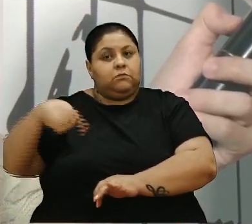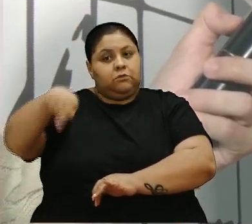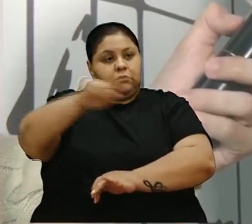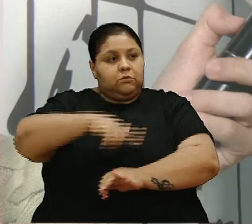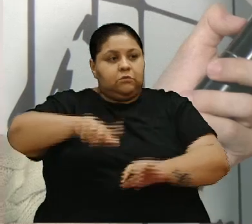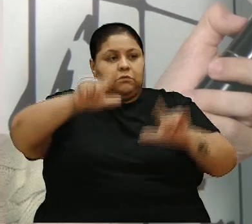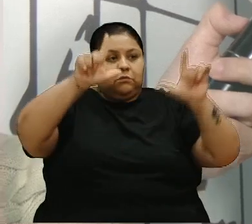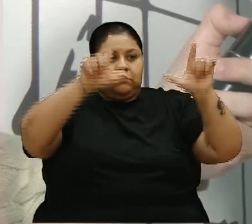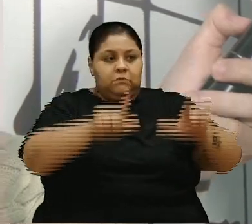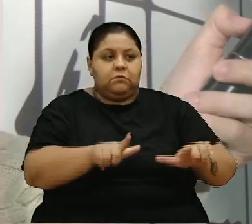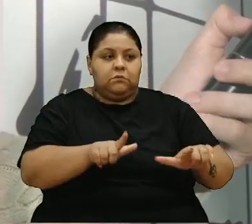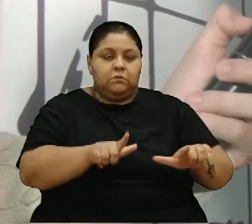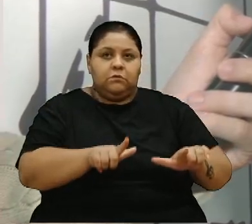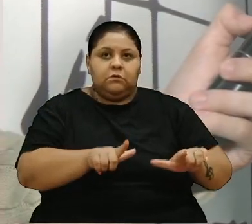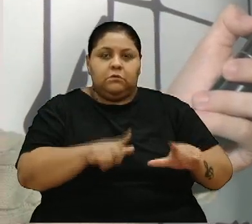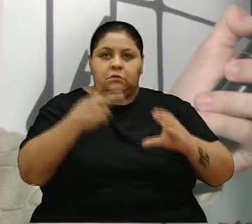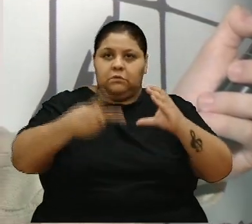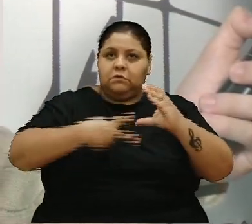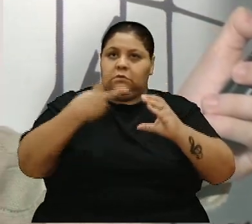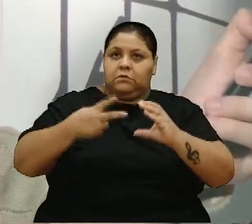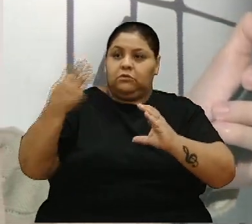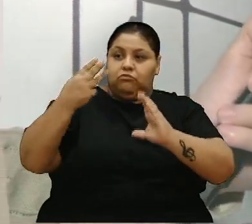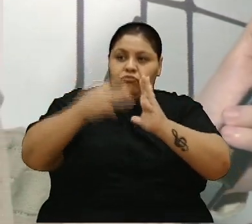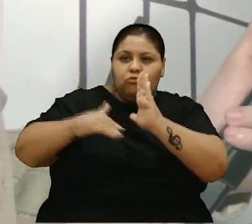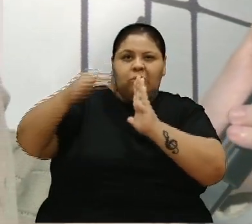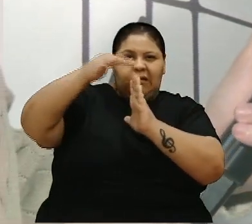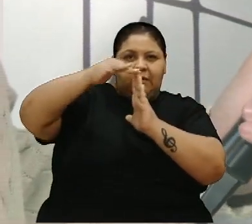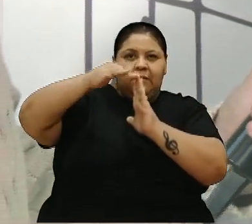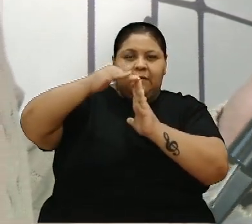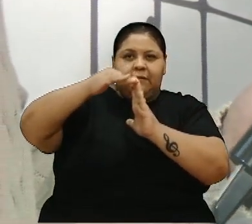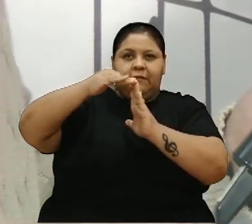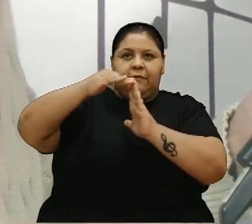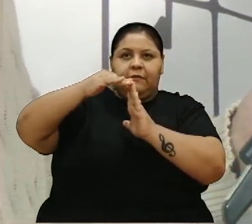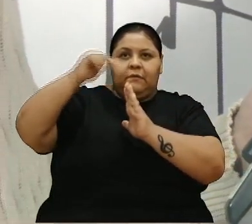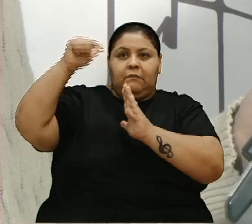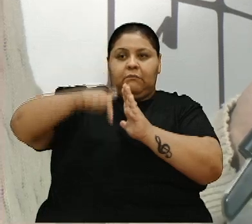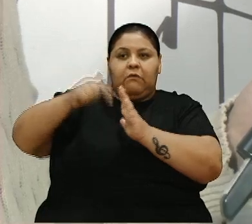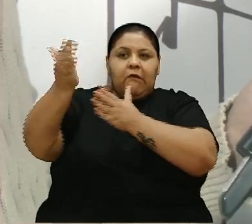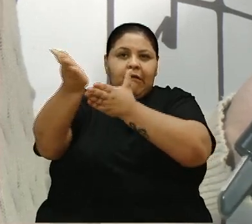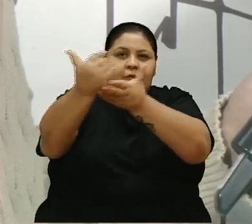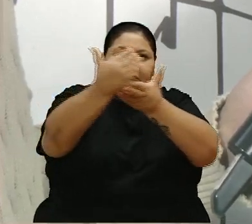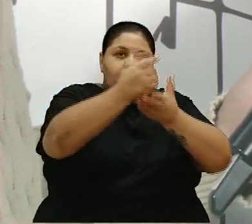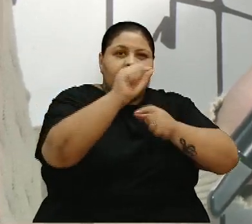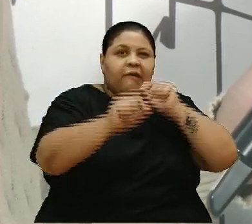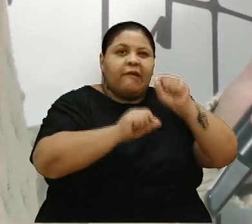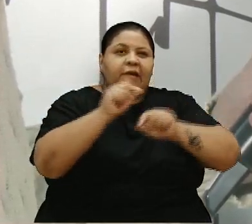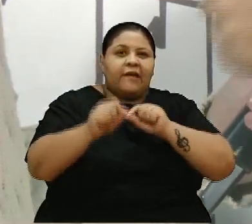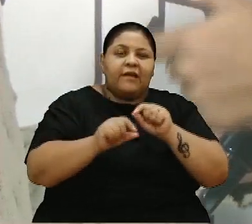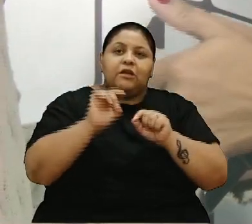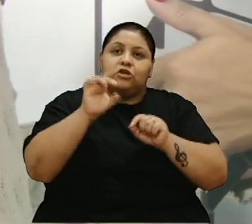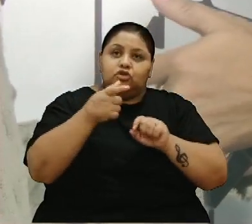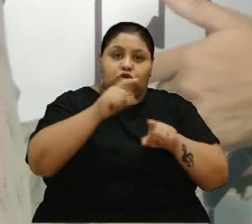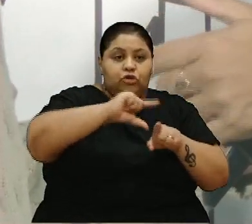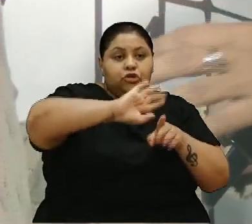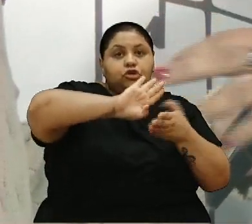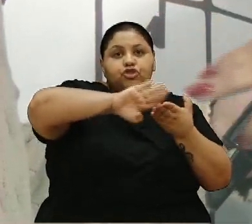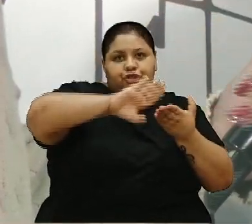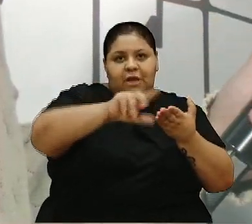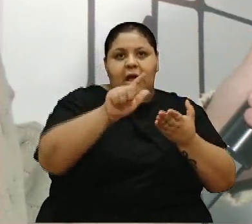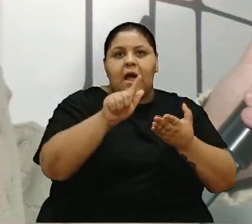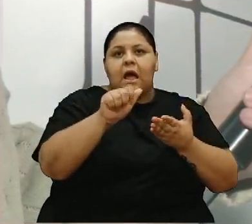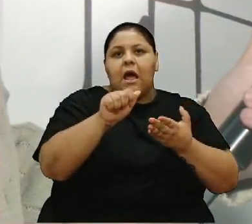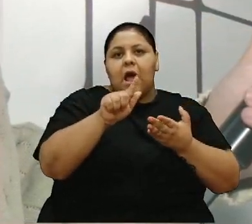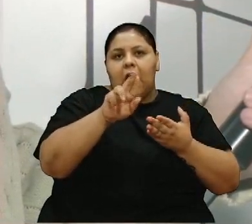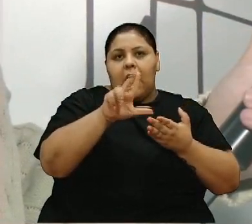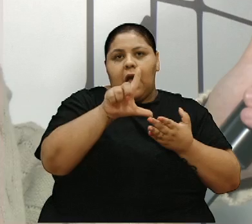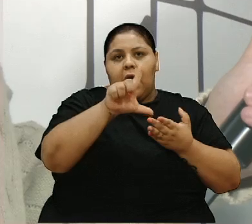gabinete, o meu gabinete aqui na Câmara de Vereadores, lá no 3º andar, é um ponto de coleta para quem quiser trazer. Só tirar a agulha, que precisa ser devolvida, né, nas